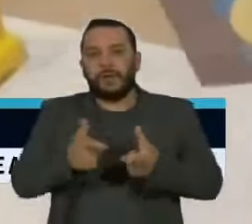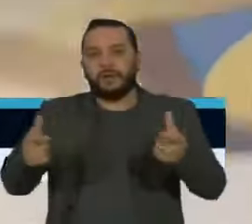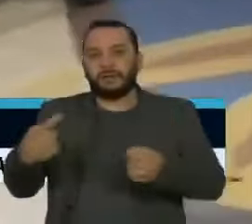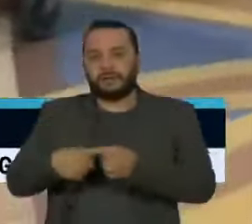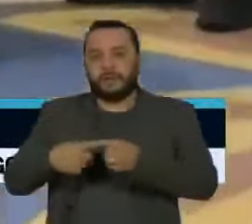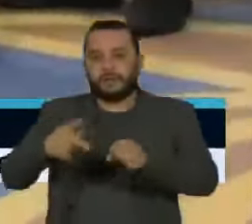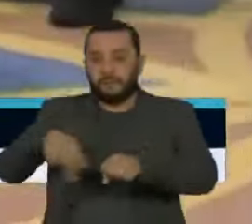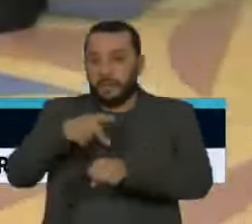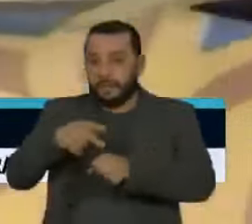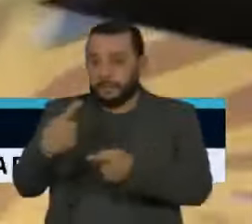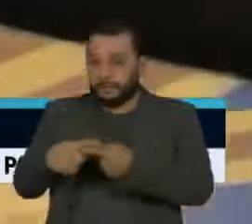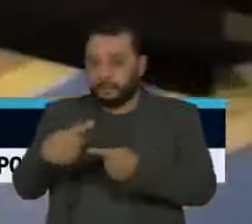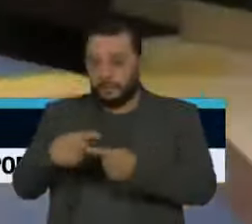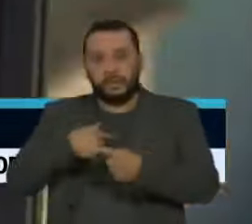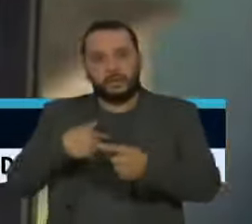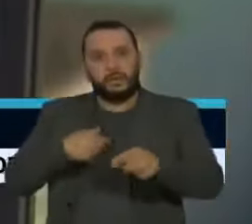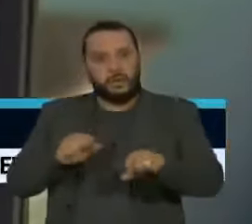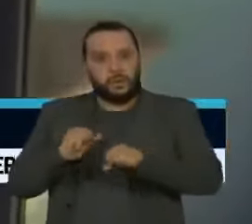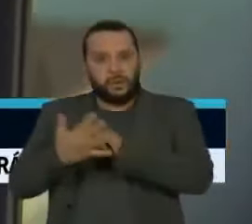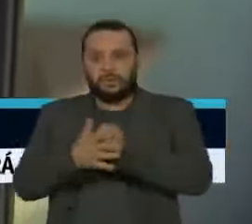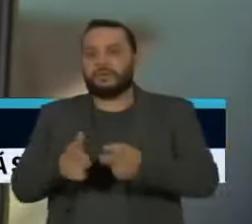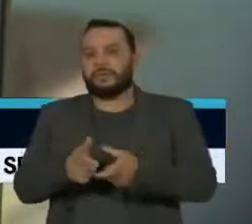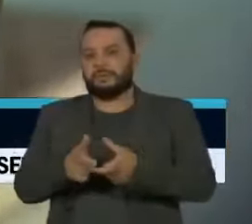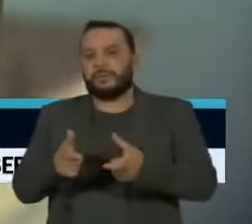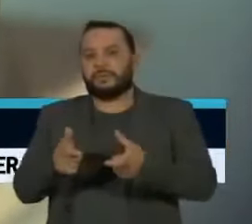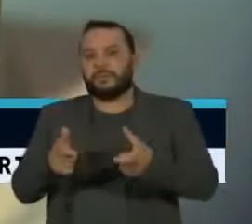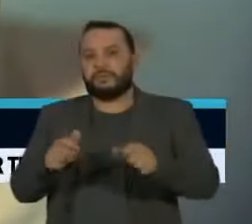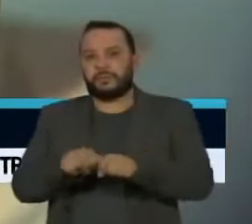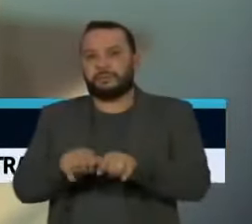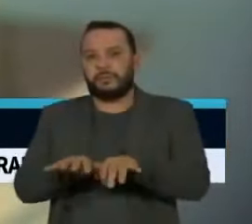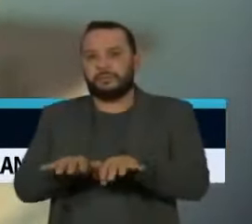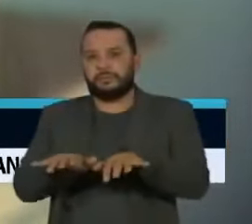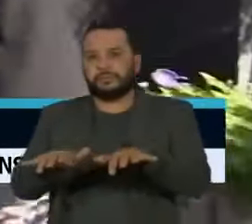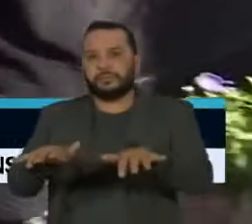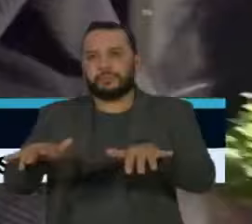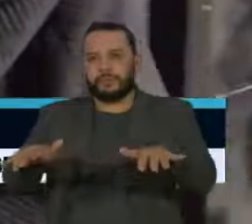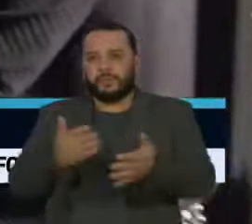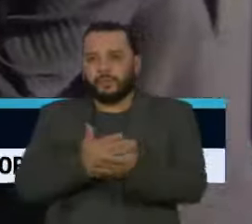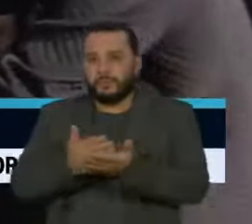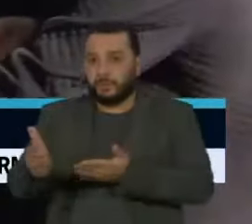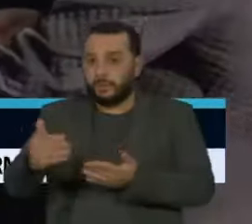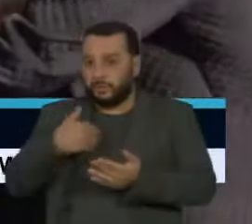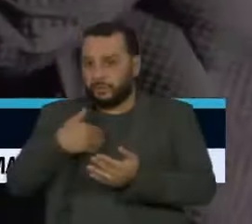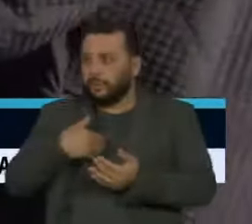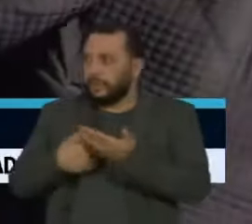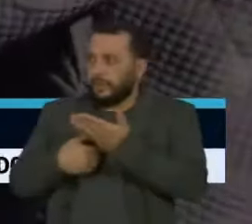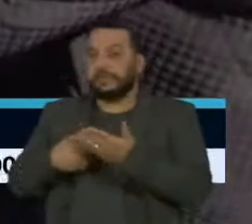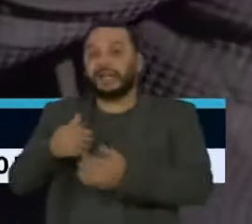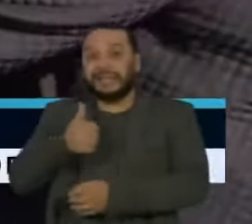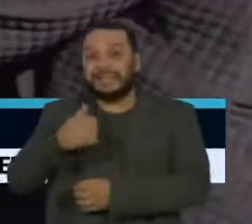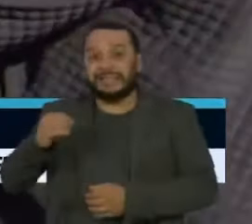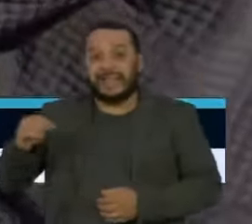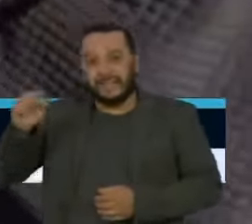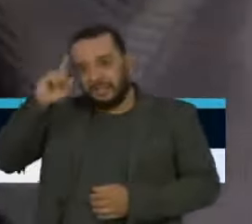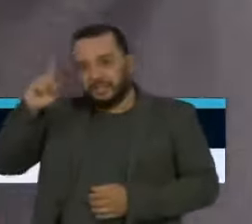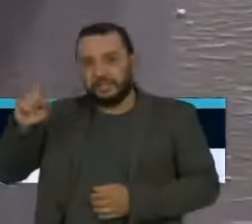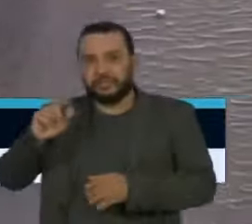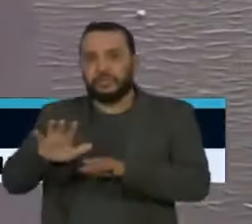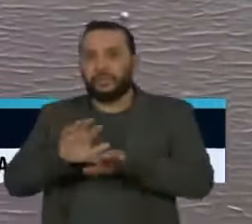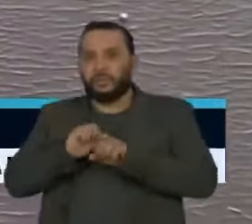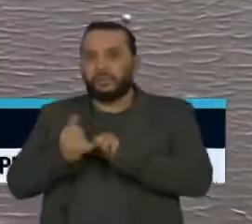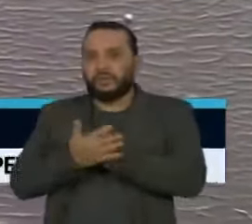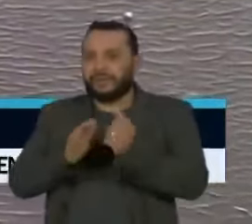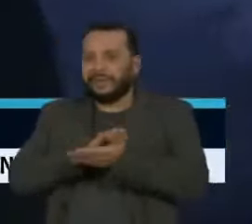depois que houve novas notificações de transmissão local. O país chegou a ficar 100 dias sem registros de